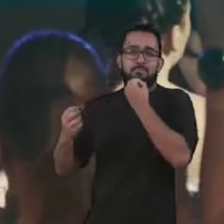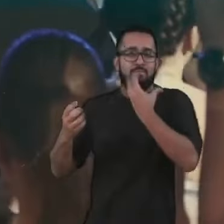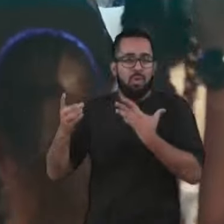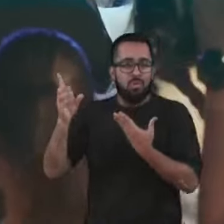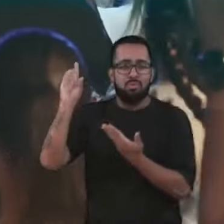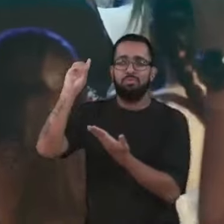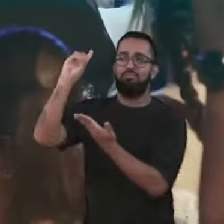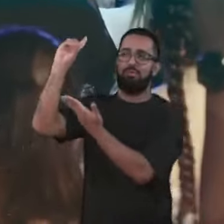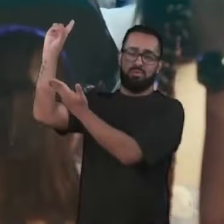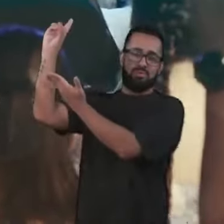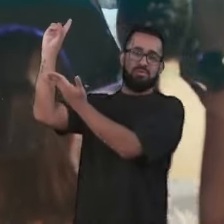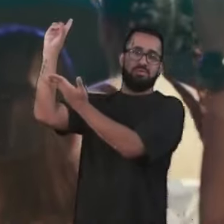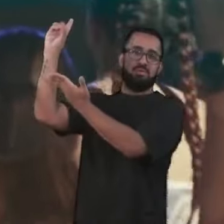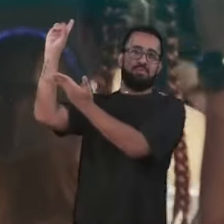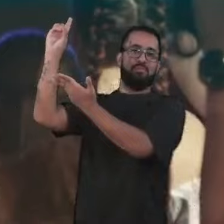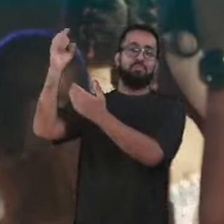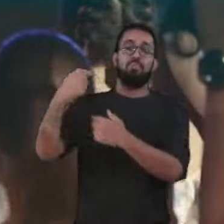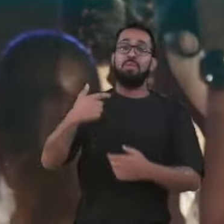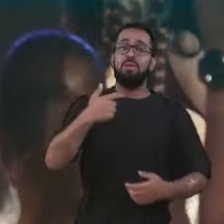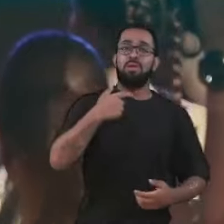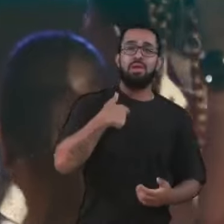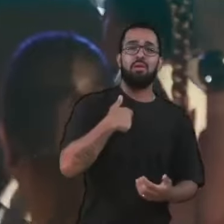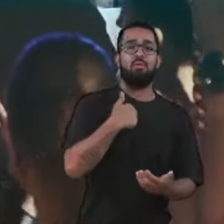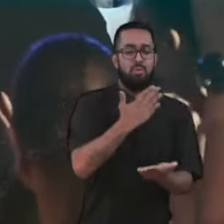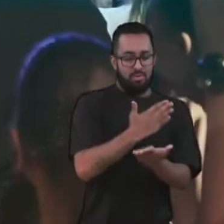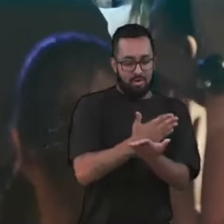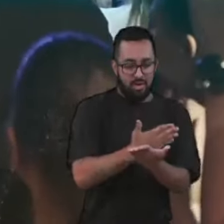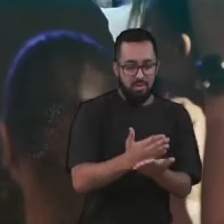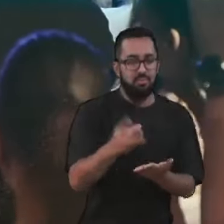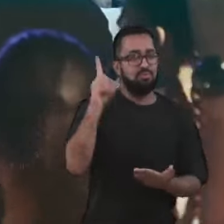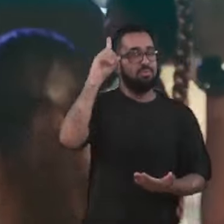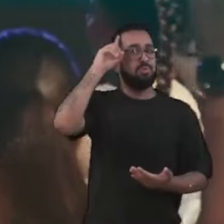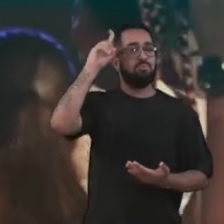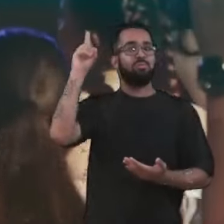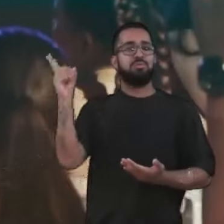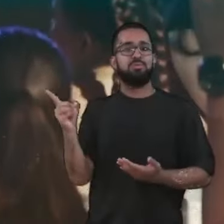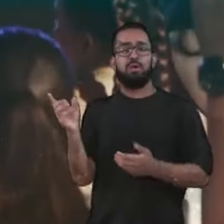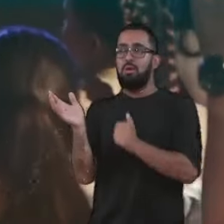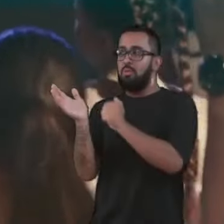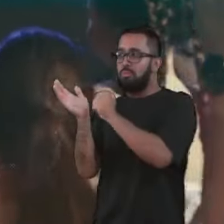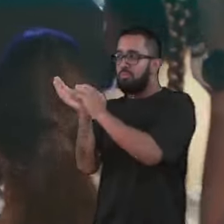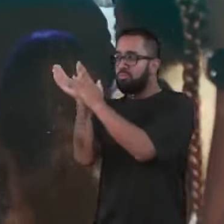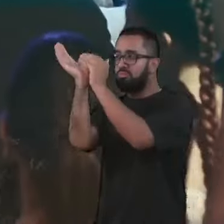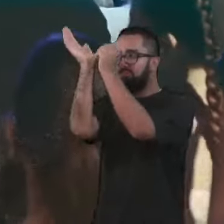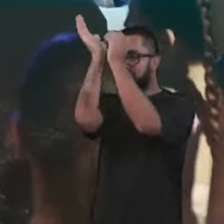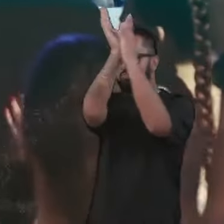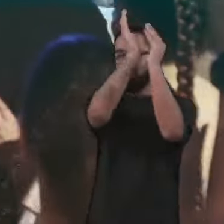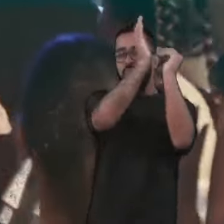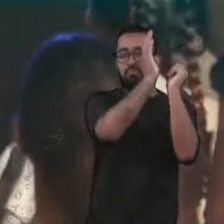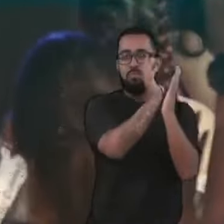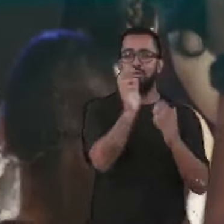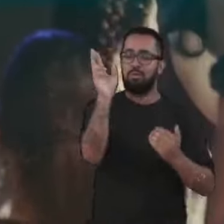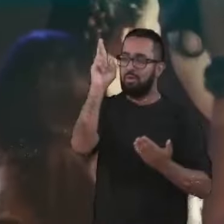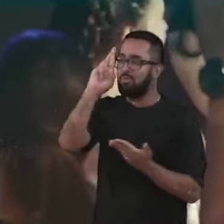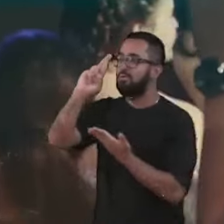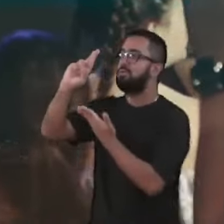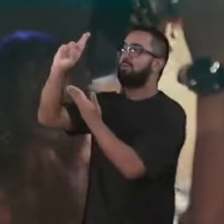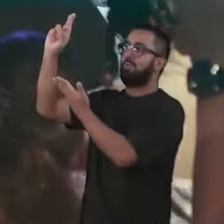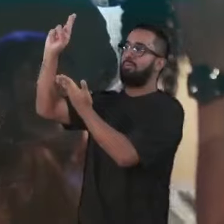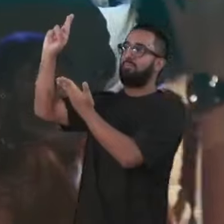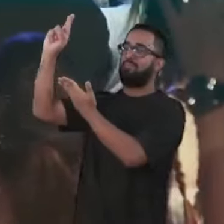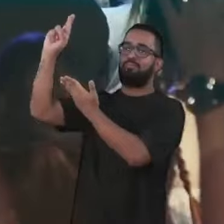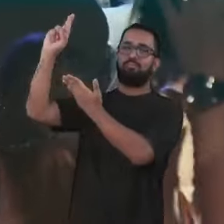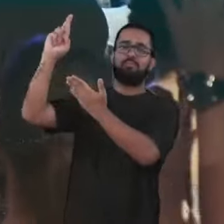os meus dias louvando ao Senhor. Diga: a alegria do Senhor é a minha força. Diga: a